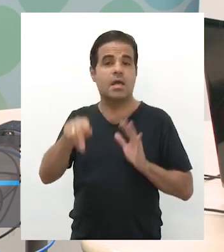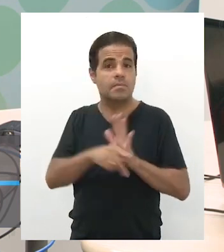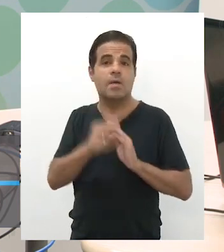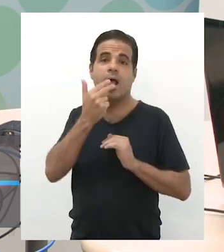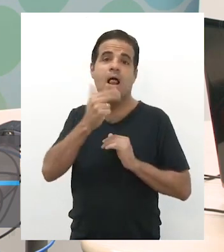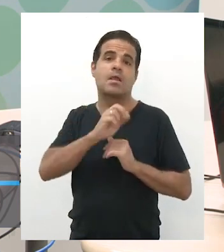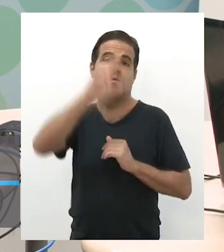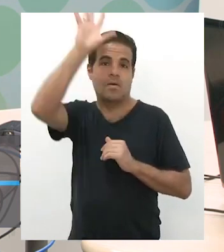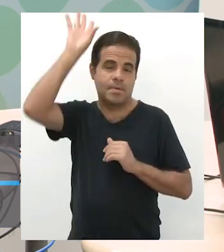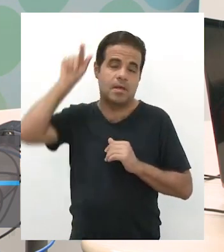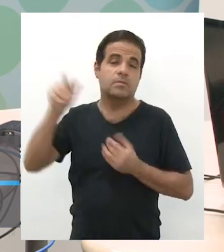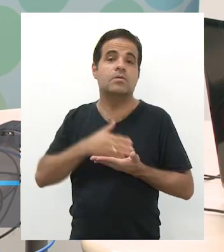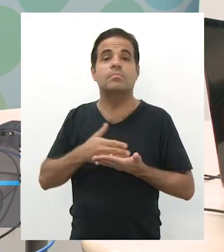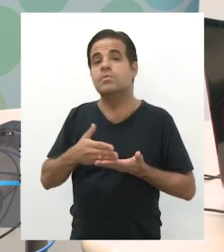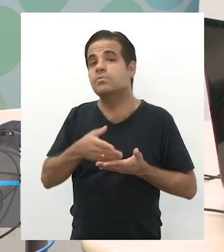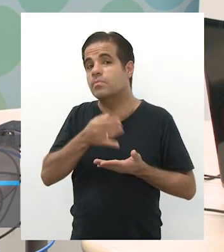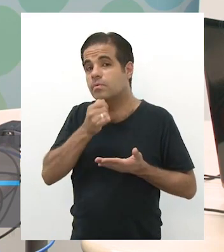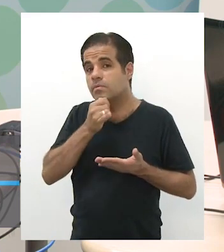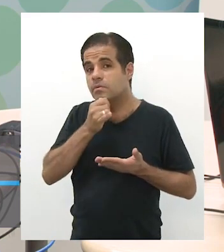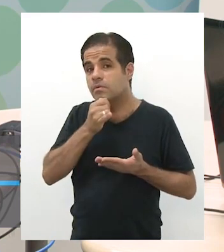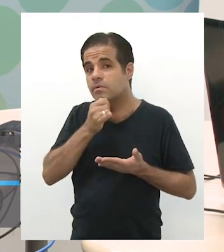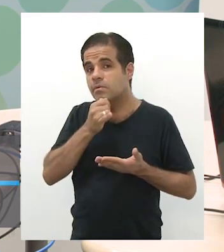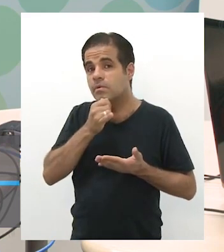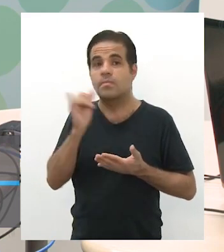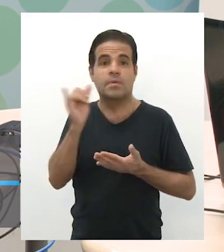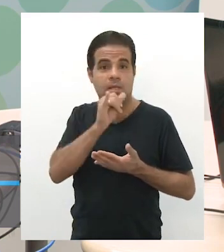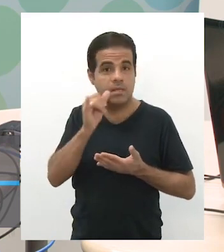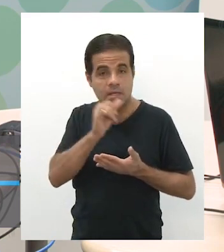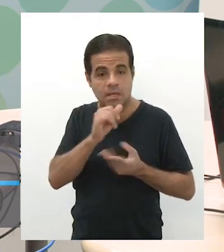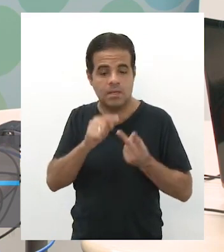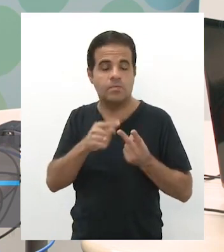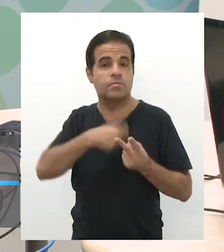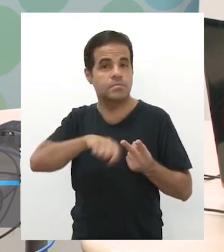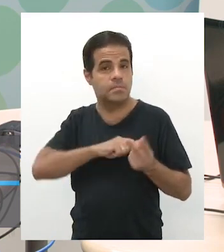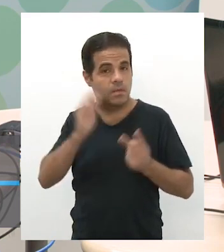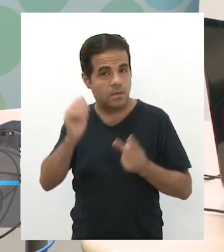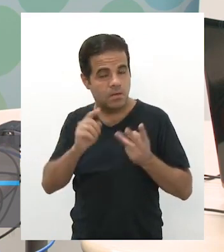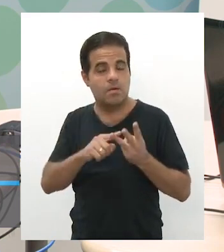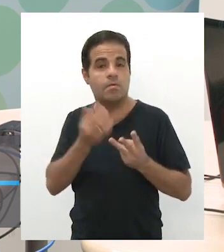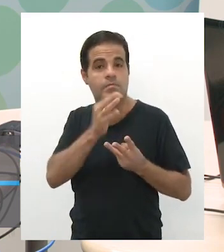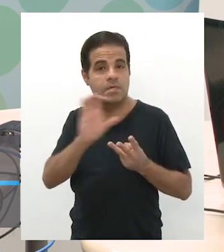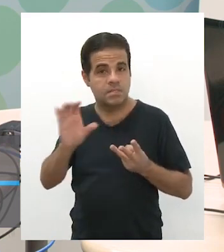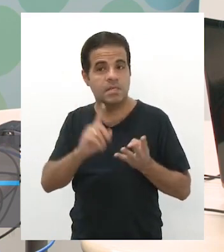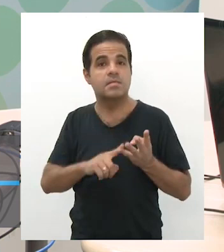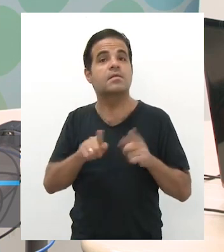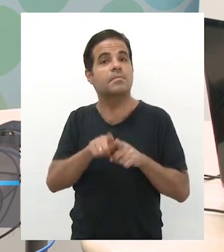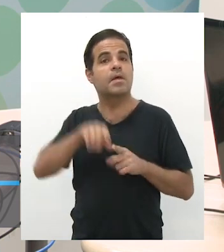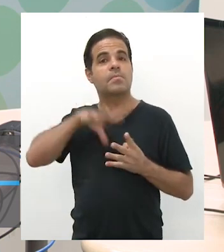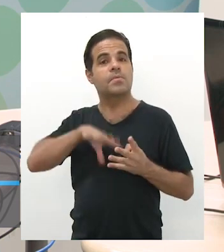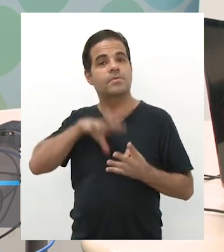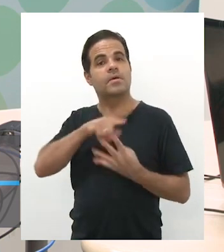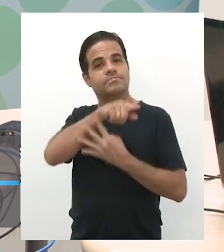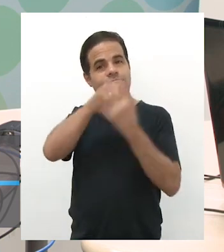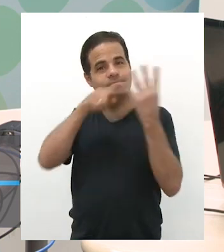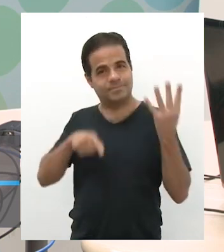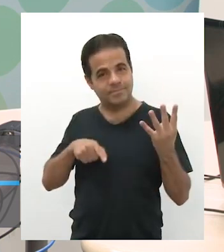romanos. Então, do latim surgiu, por exemplo, o italiano, o espanhol, o francês e o português,